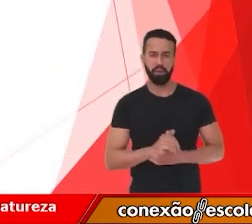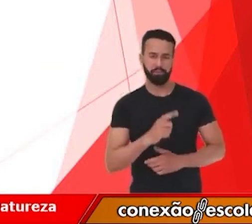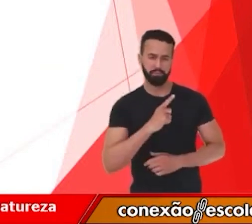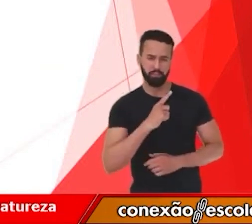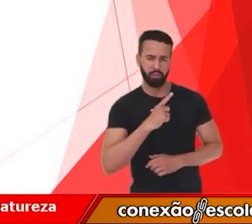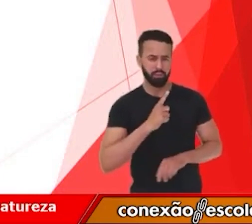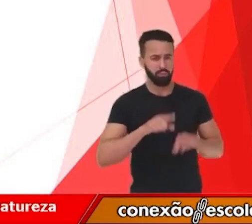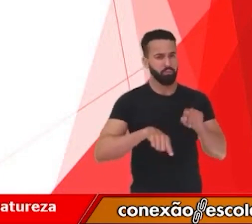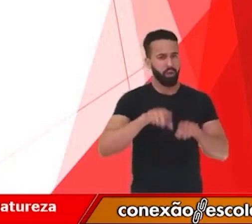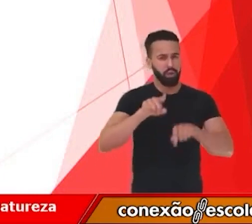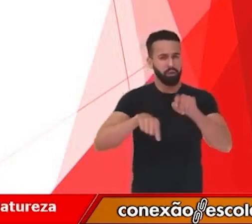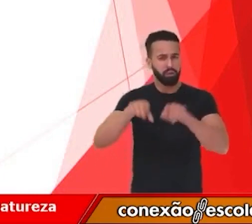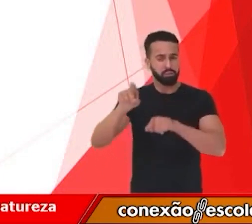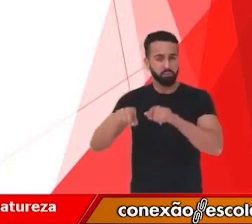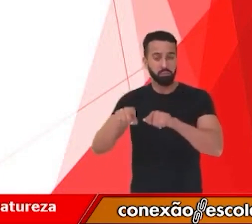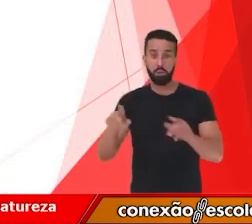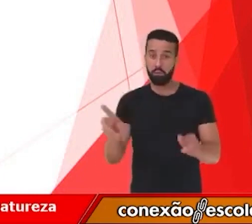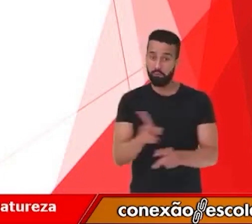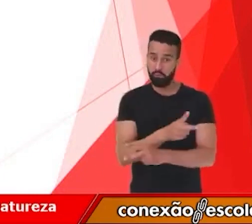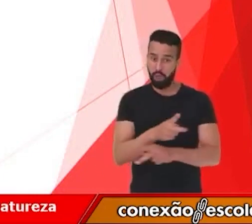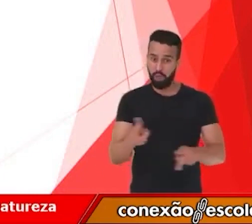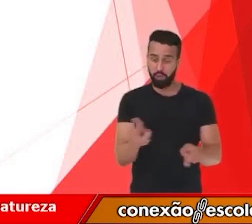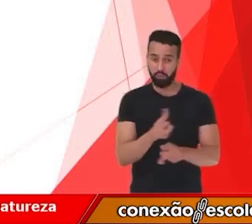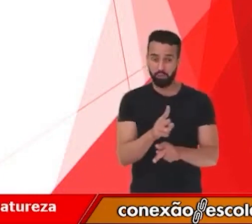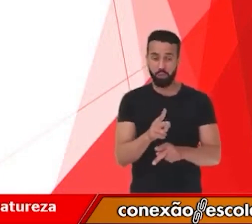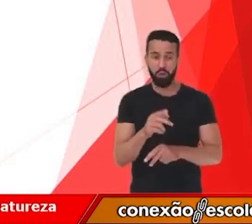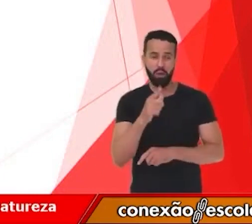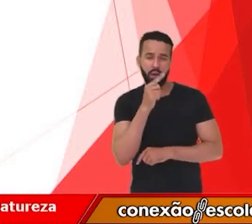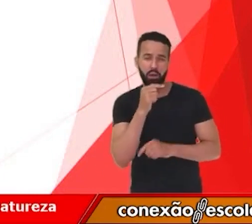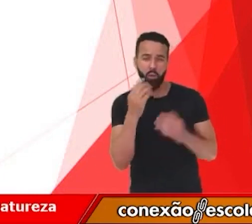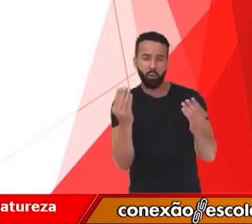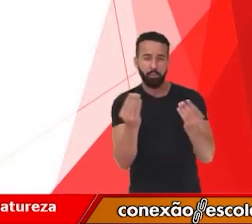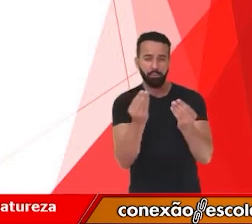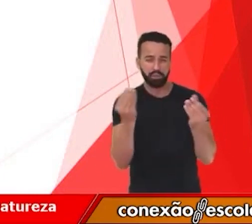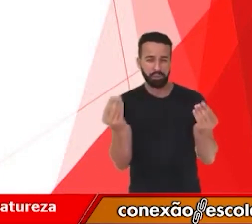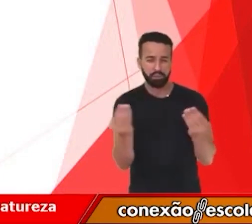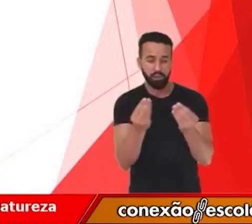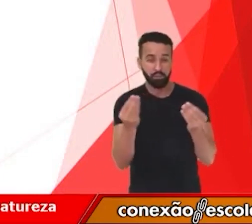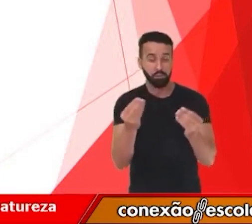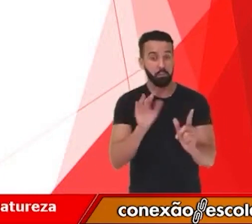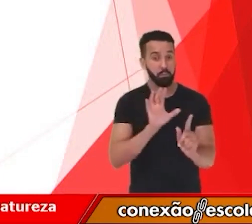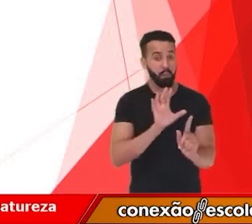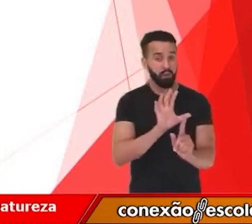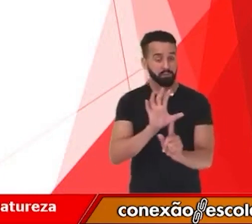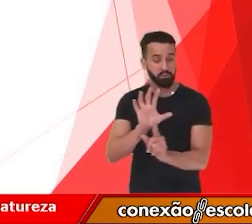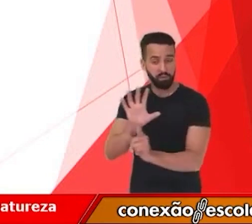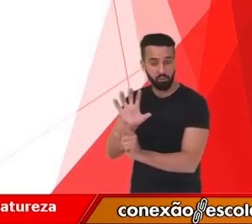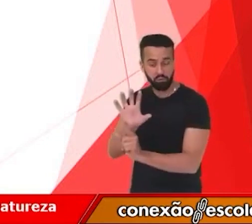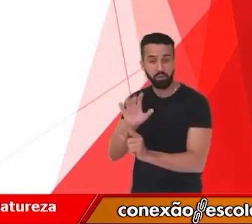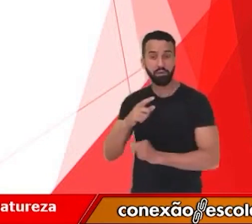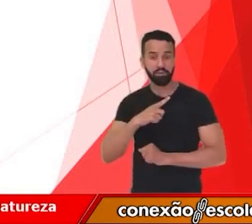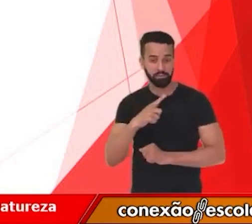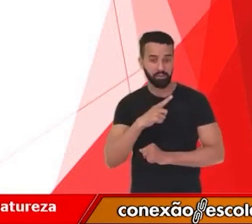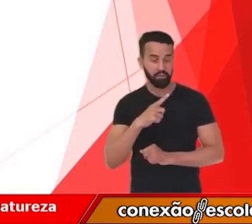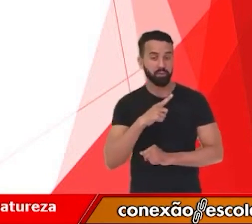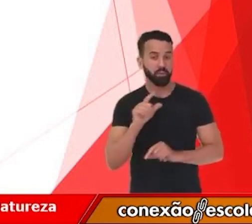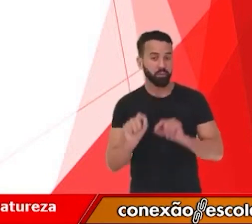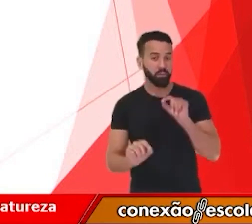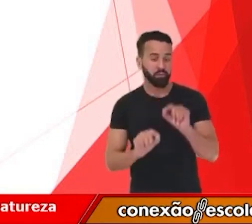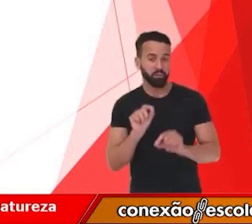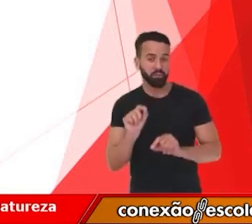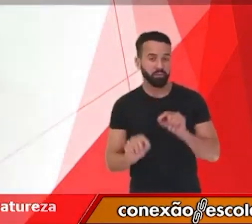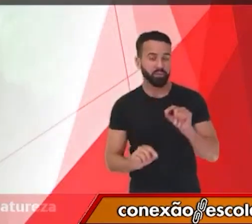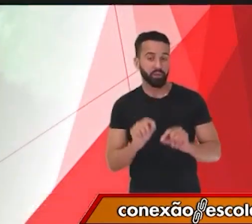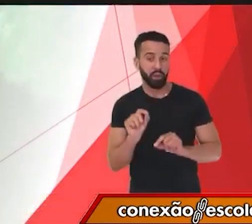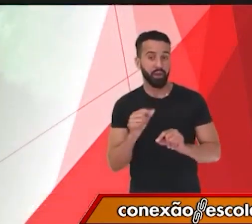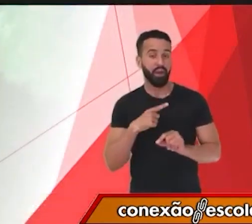algumas variáveis referentes ao vento, à umidade, à pressão. Todos esses parâmetros relacionam-se